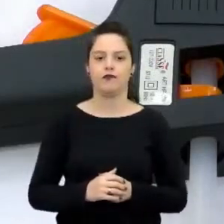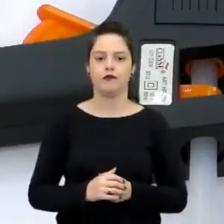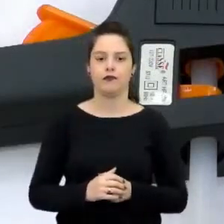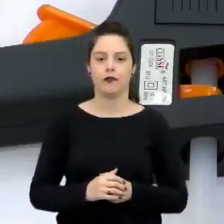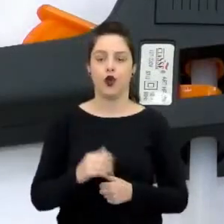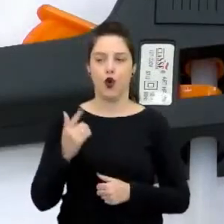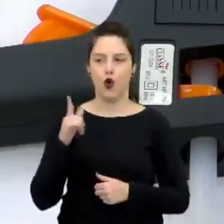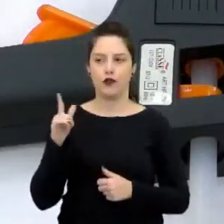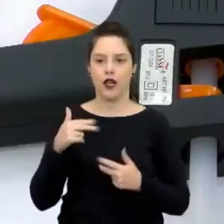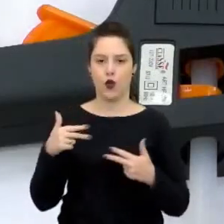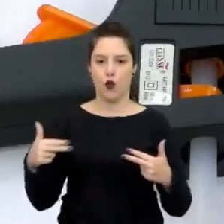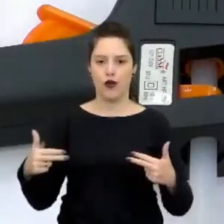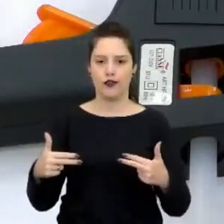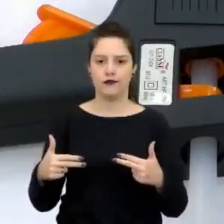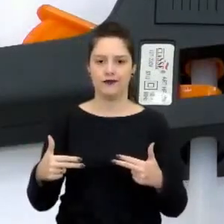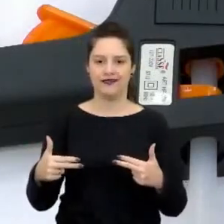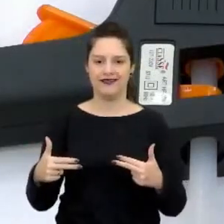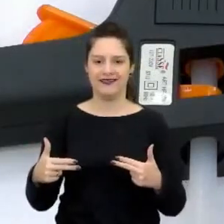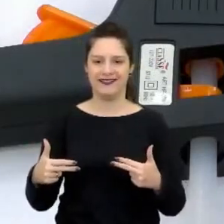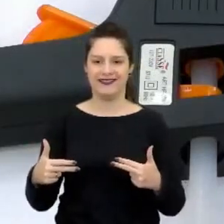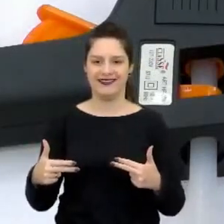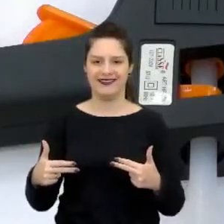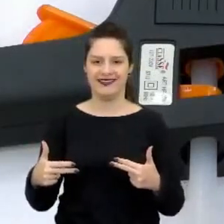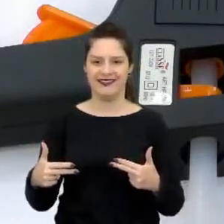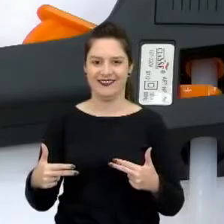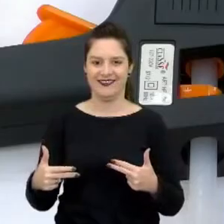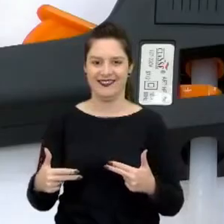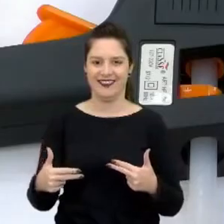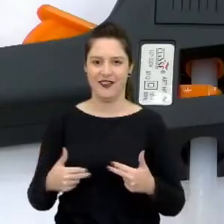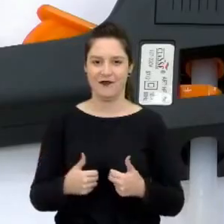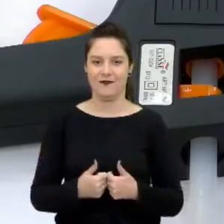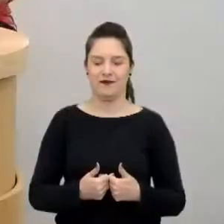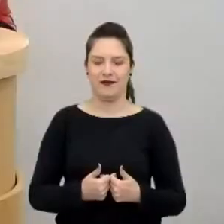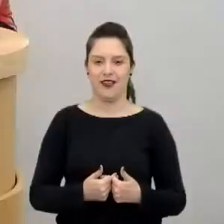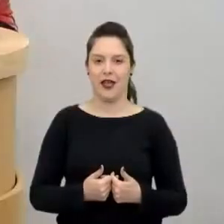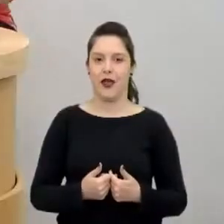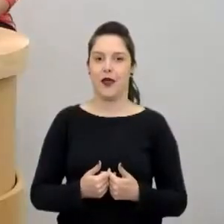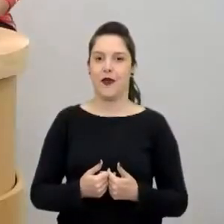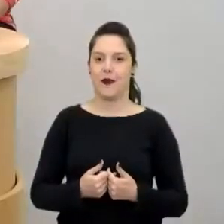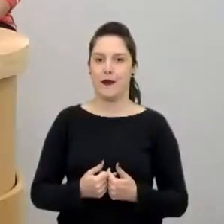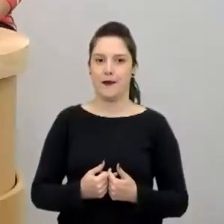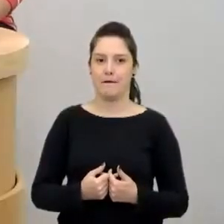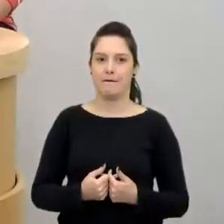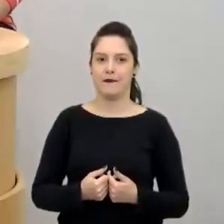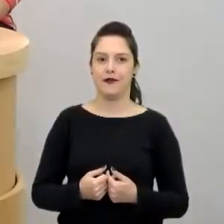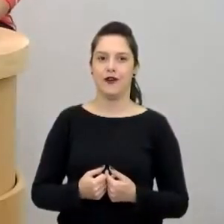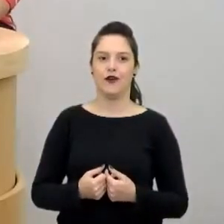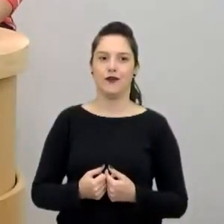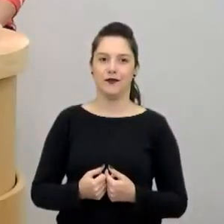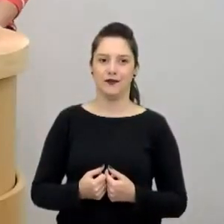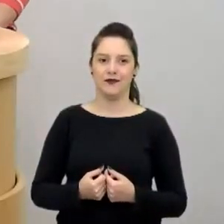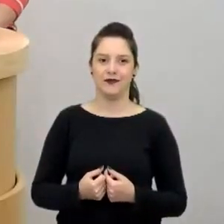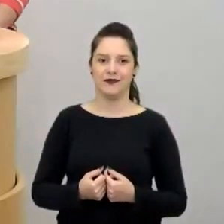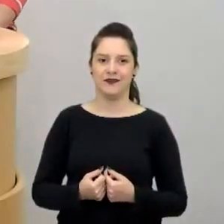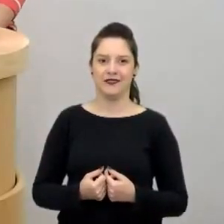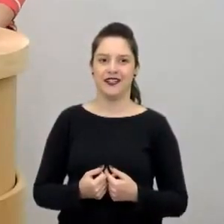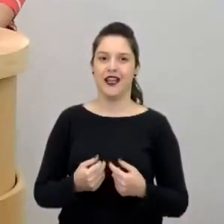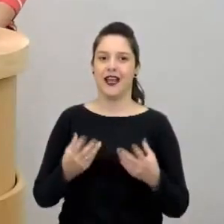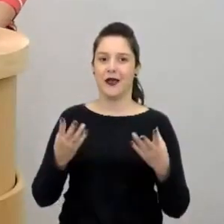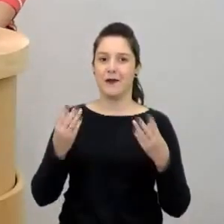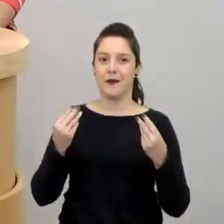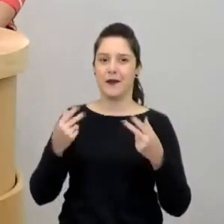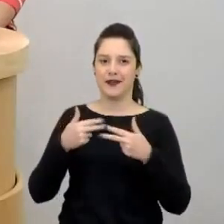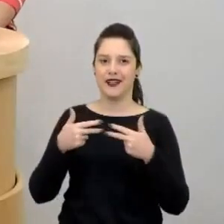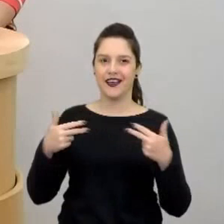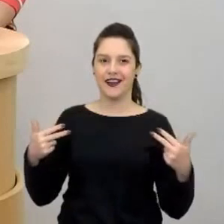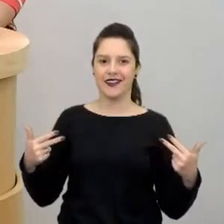Outra coisa. Tem muita coisa. Mas peraí que eu lembrei de uma coisa. Peraí que eu... Eu tô parecendo... Tinha um desenho antigamente